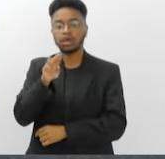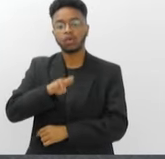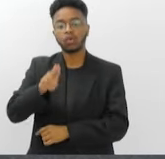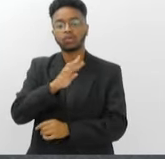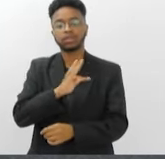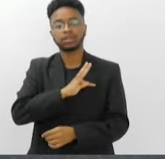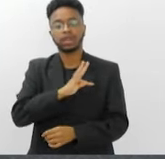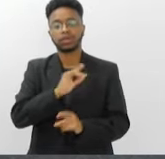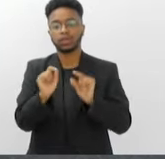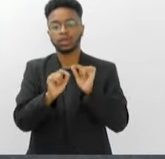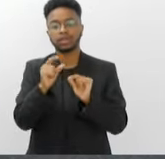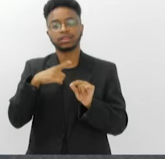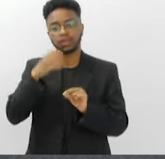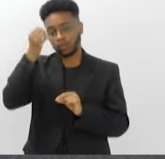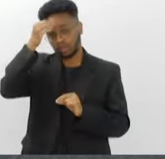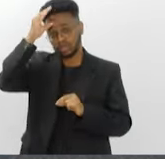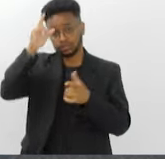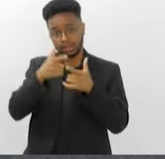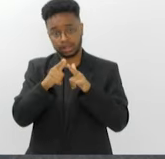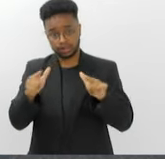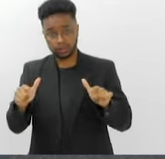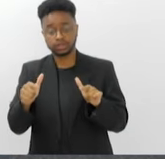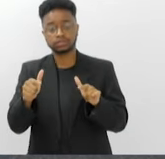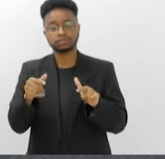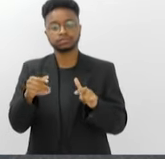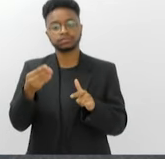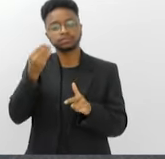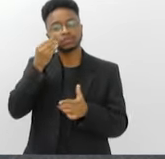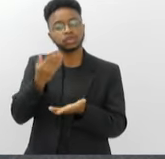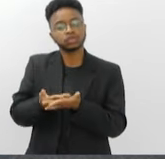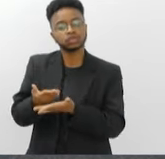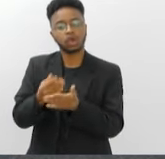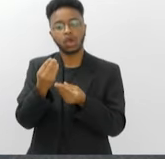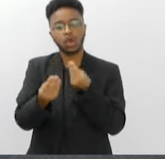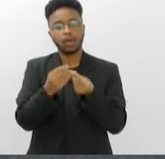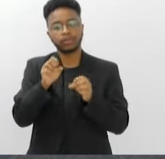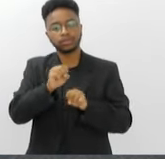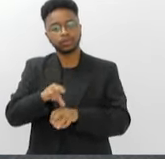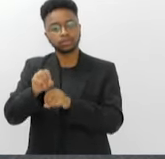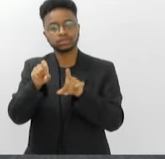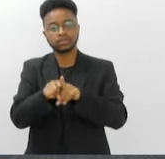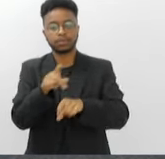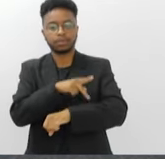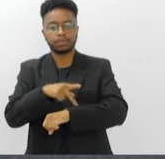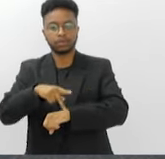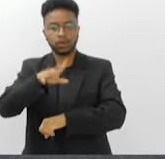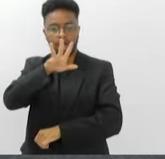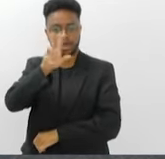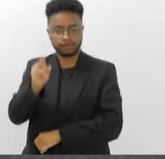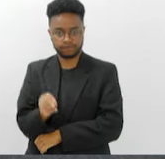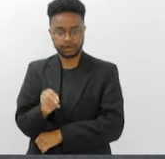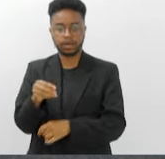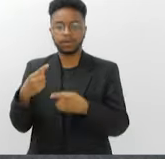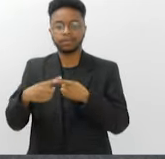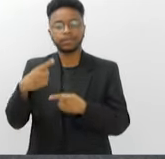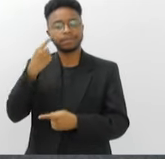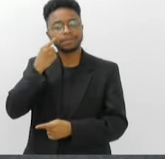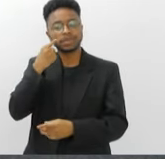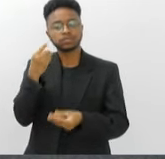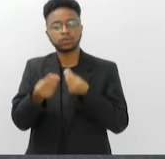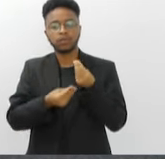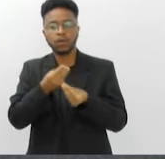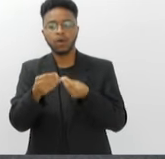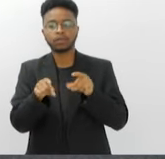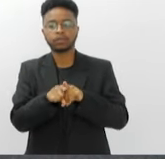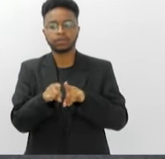de conhecimentos linguísticos para estudar educação e pedagogia africana, né? Pensar também